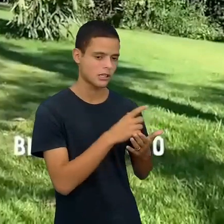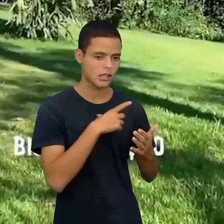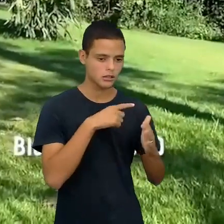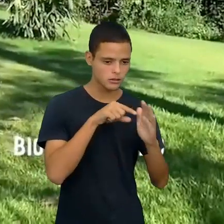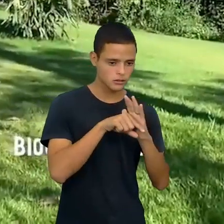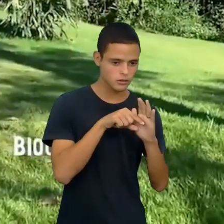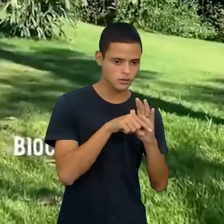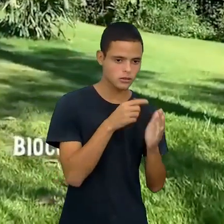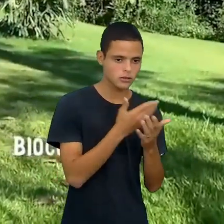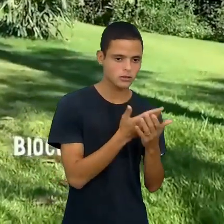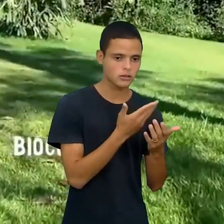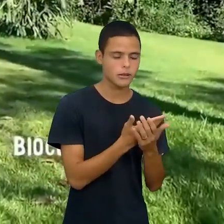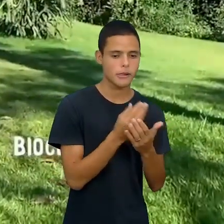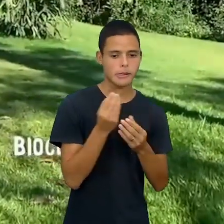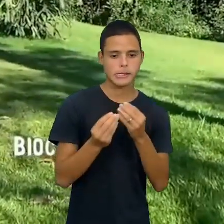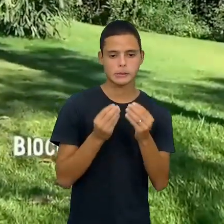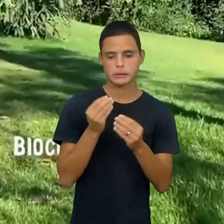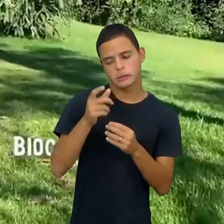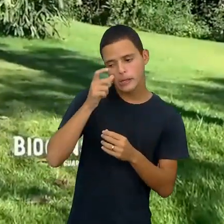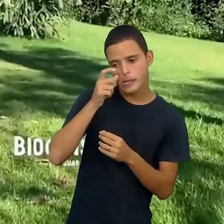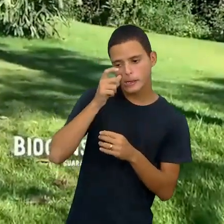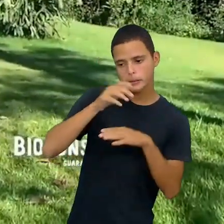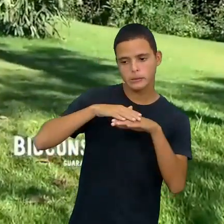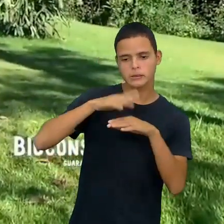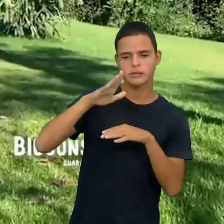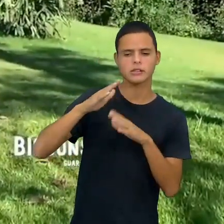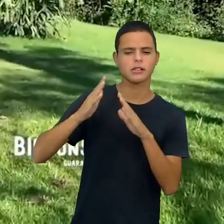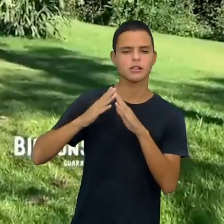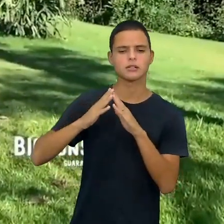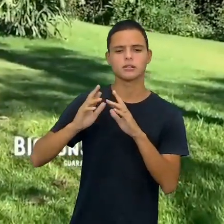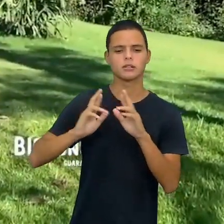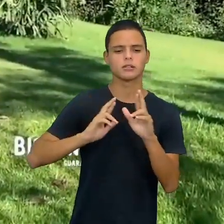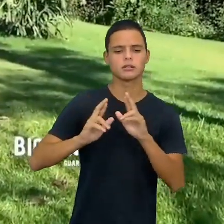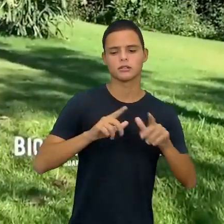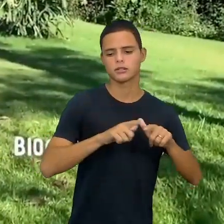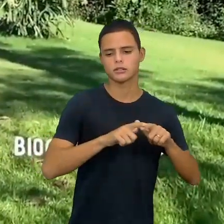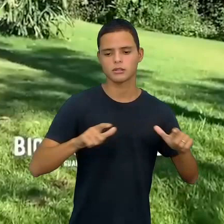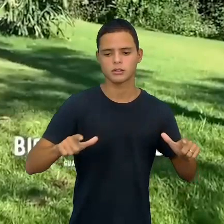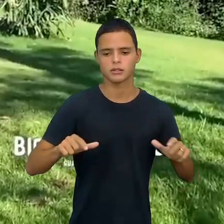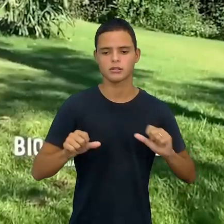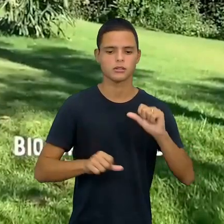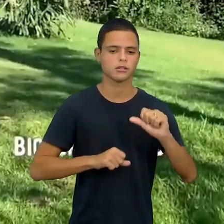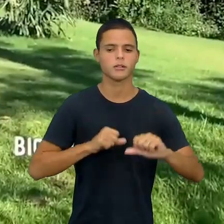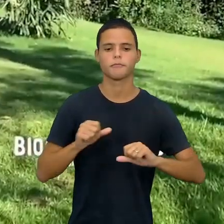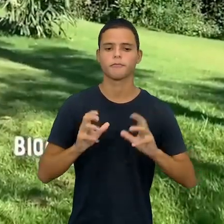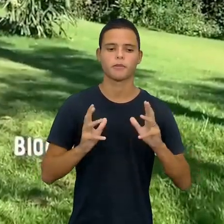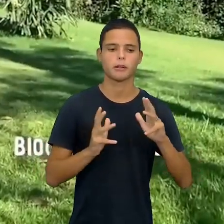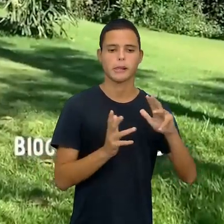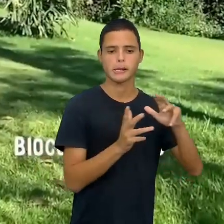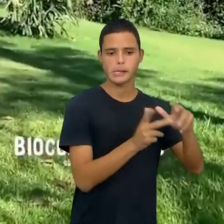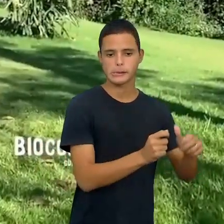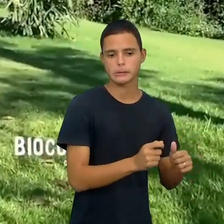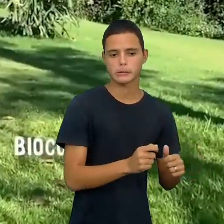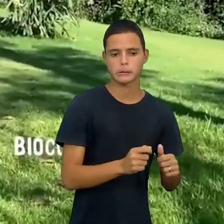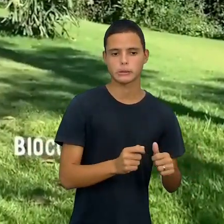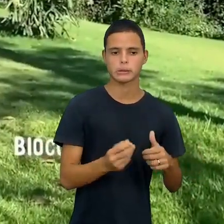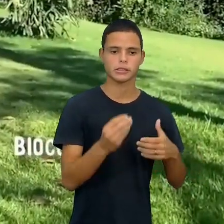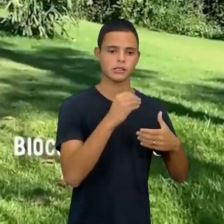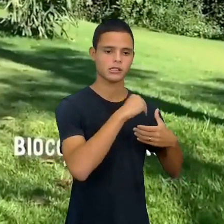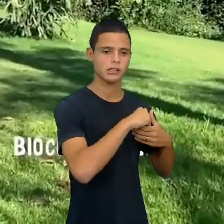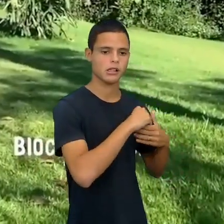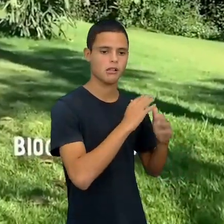de posicionamento de como seria mais interessante deixar a nossa casa em relação ao sol. E isso mudou toda a questão climática interna